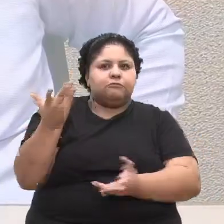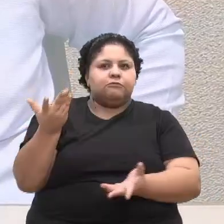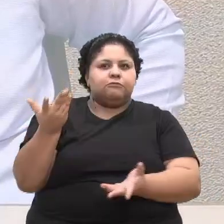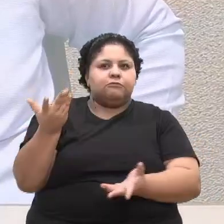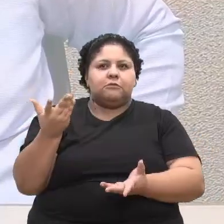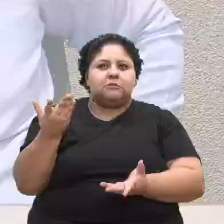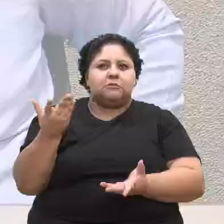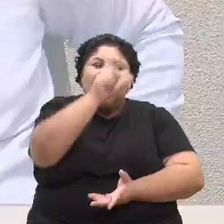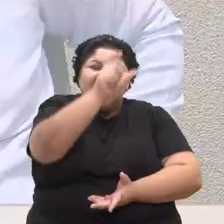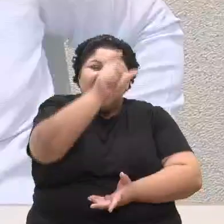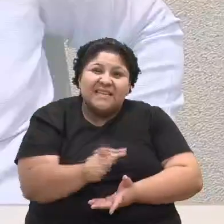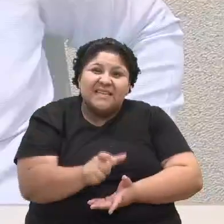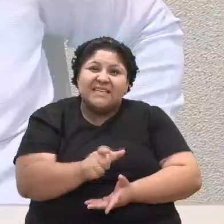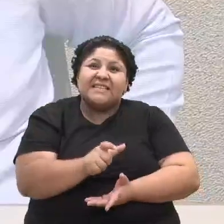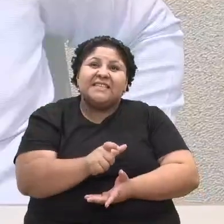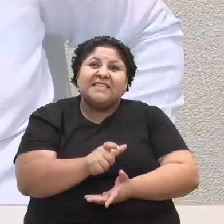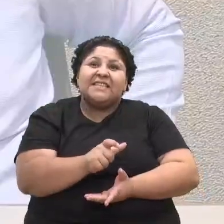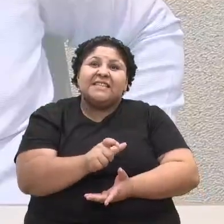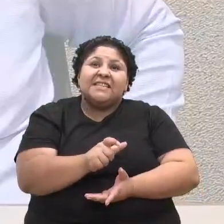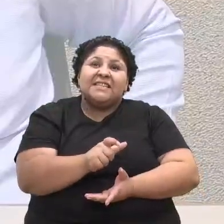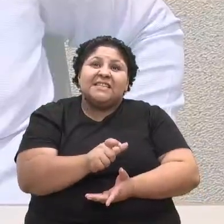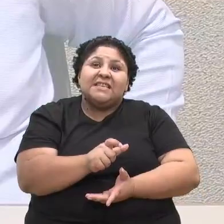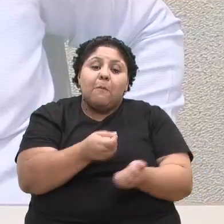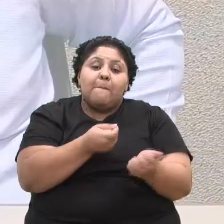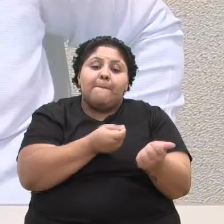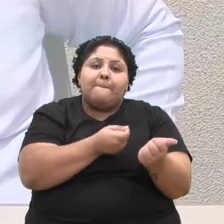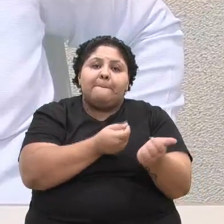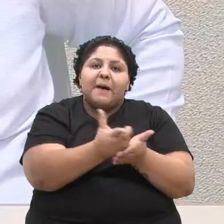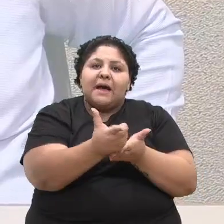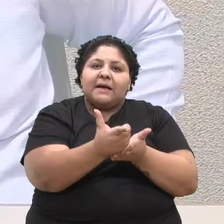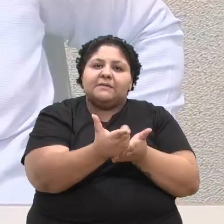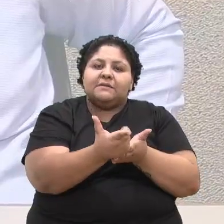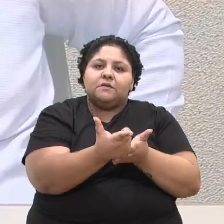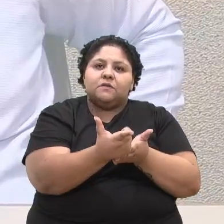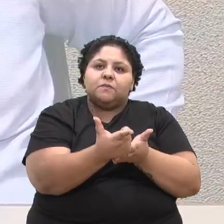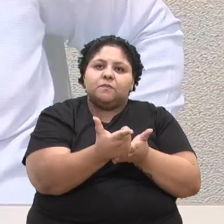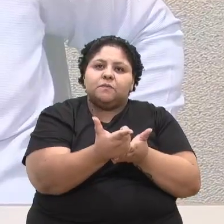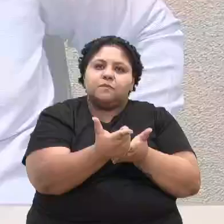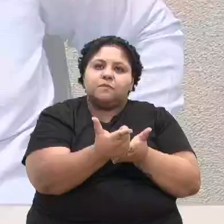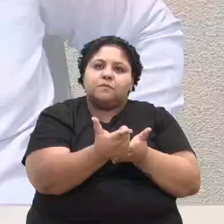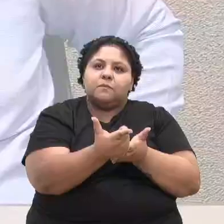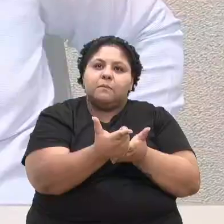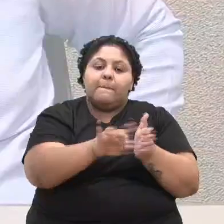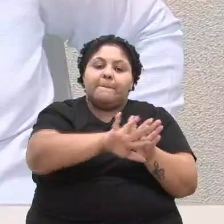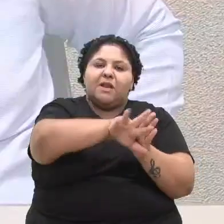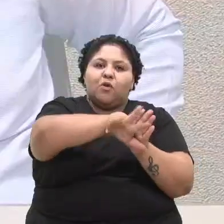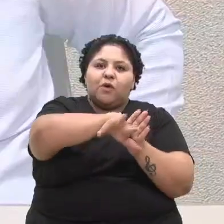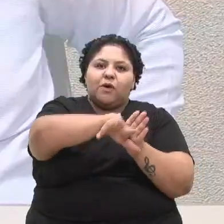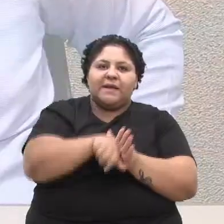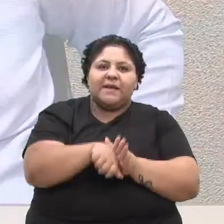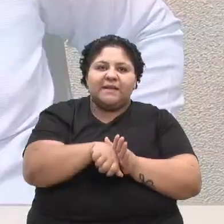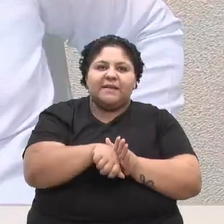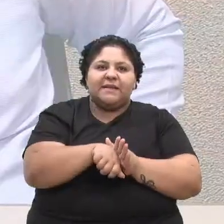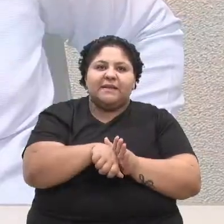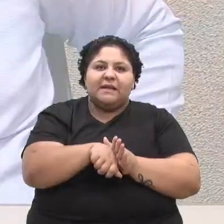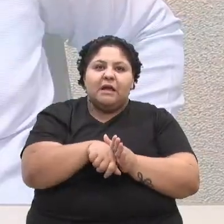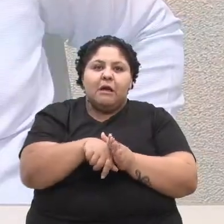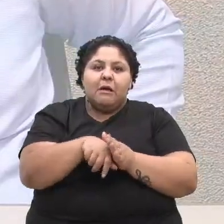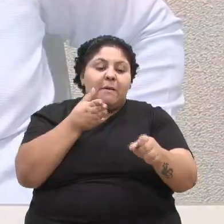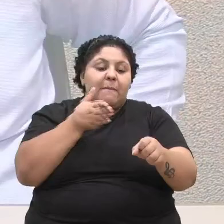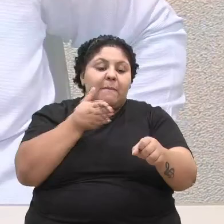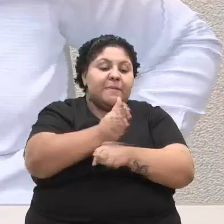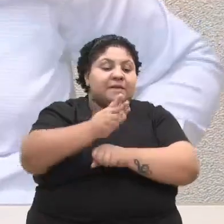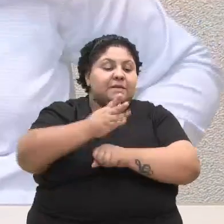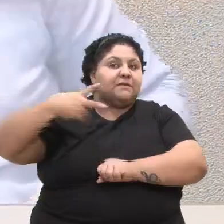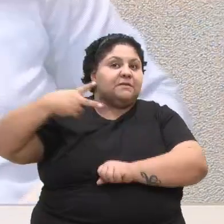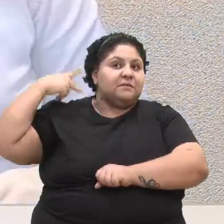naquelas pessoas que são financiadas pelo crime para entrar na política, pagam